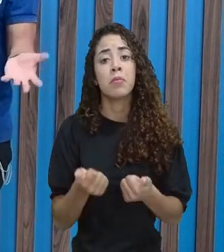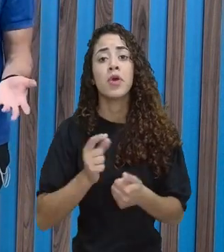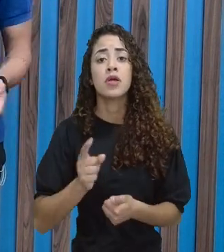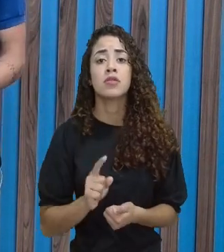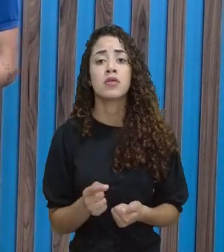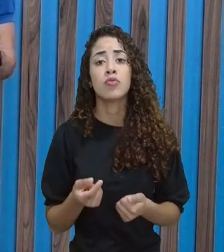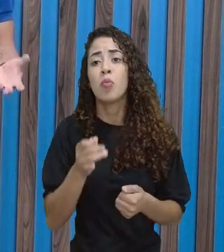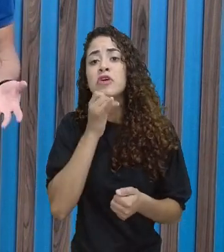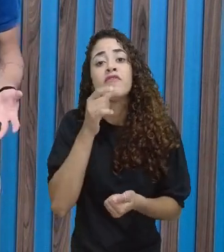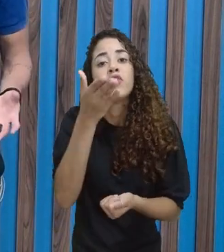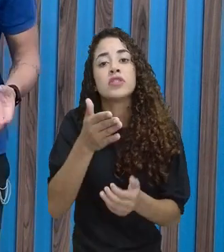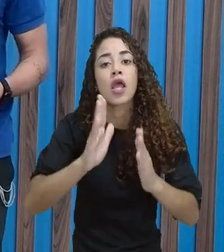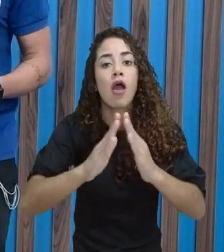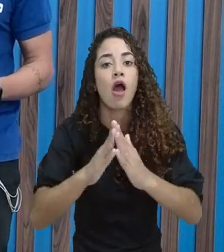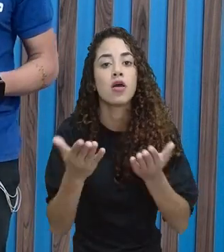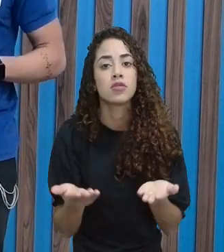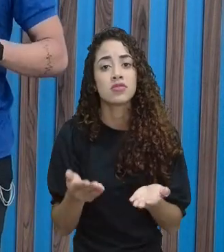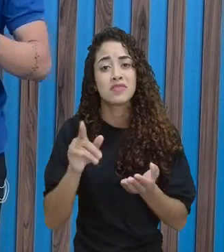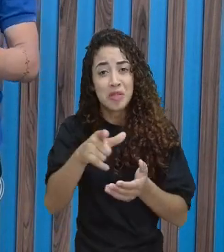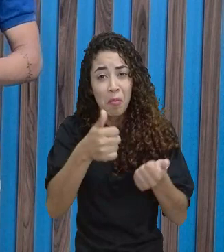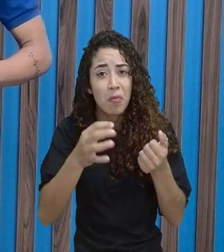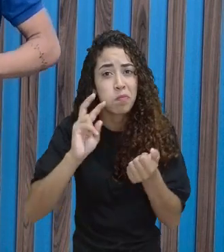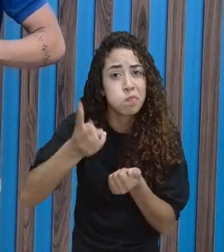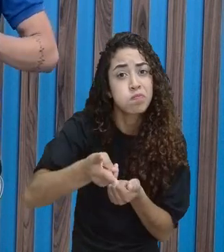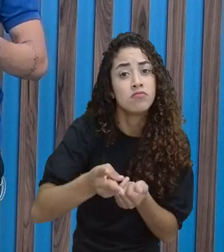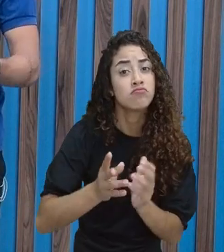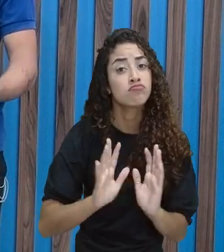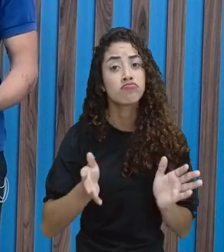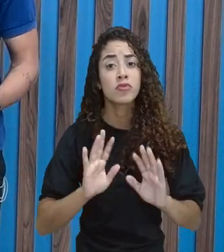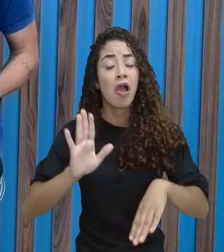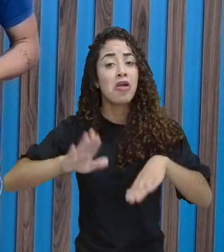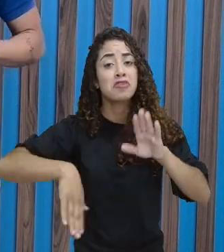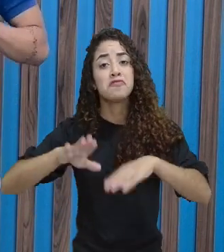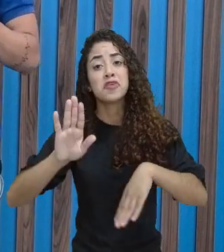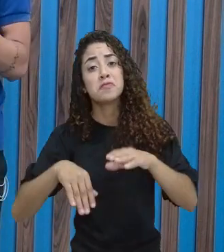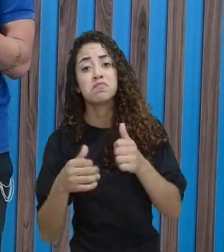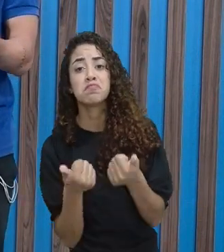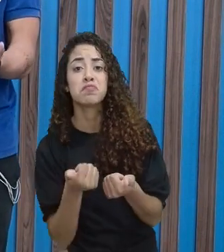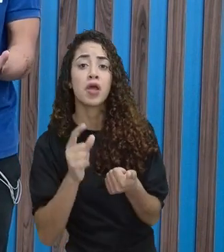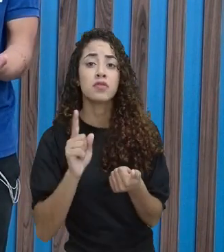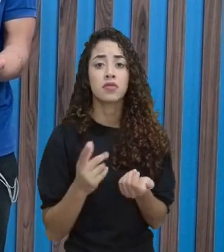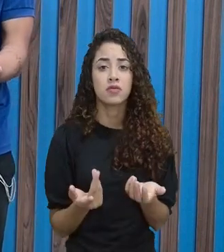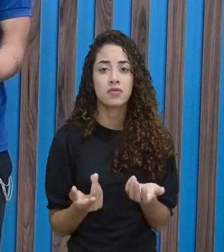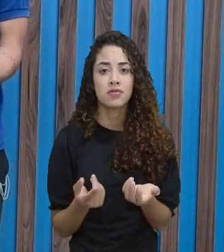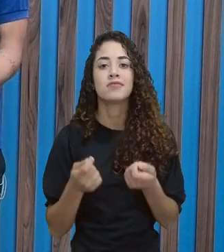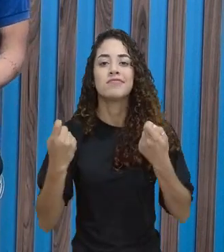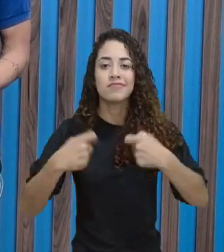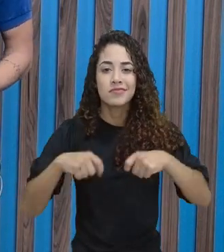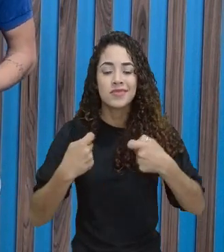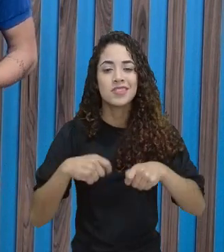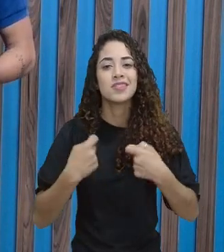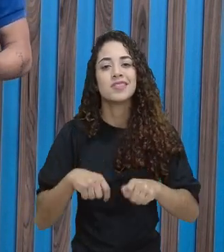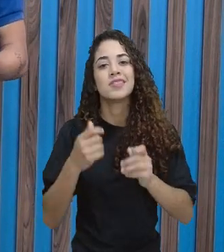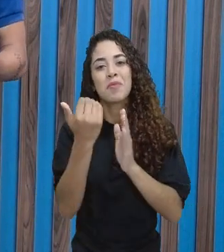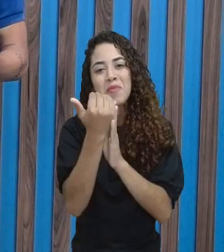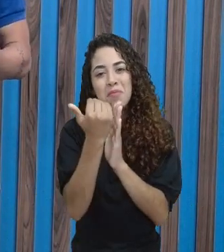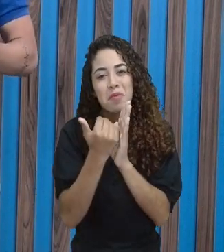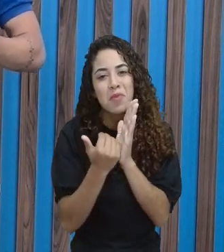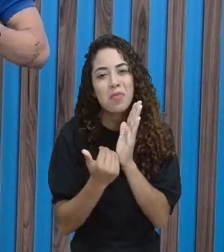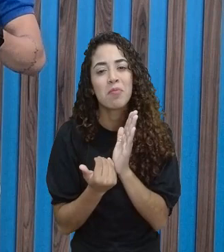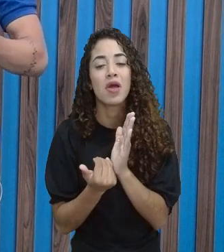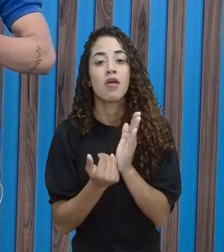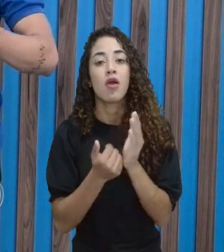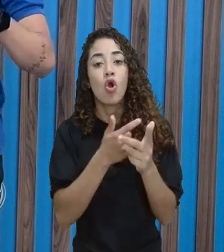dias que a gente não está tão bem. E aí a gente vai fazendo as coisas de acordo com como elas têm que ser feitas, né? E aí,